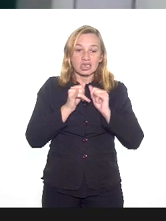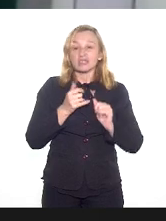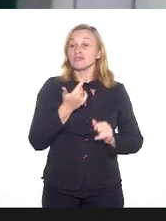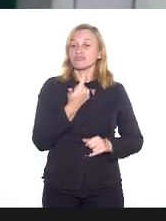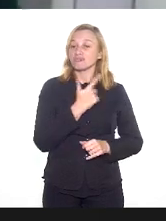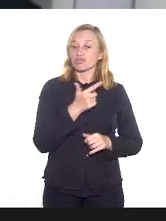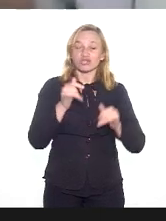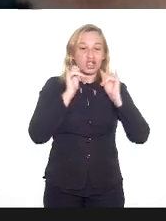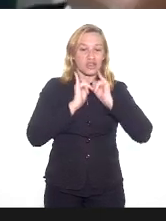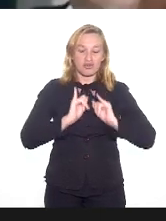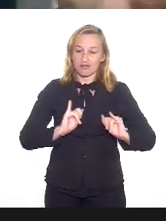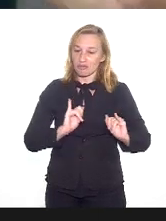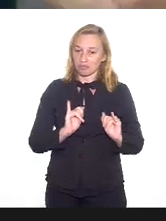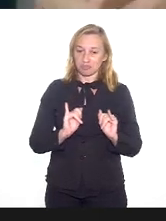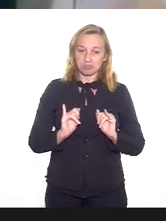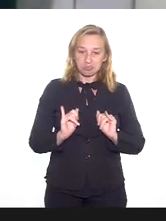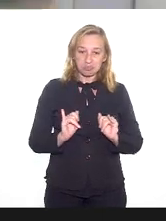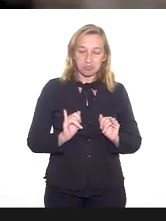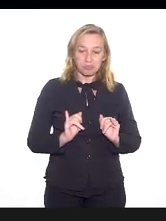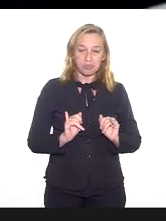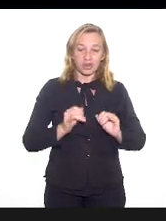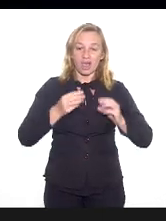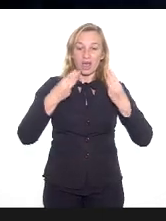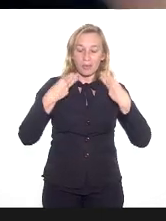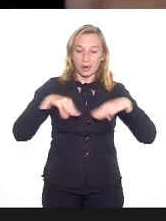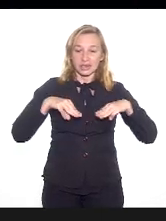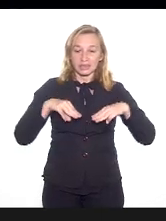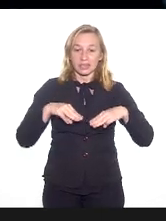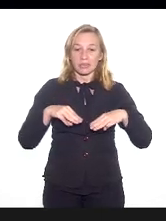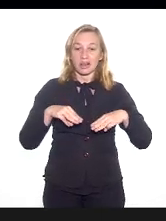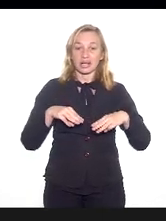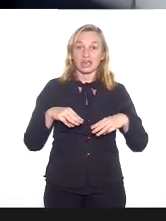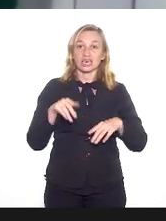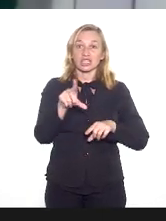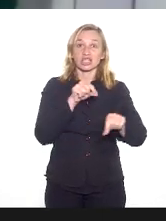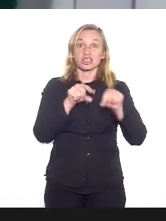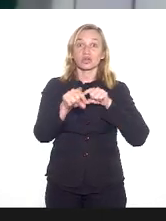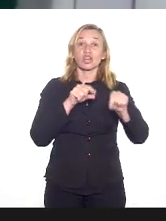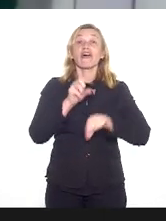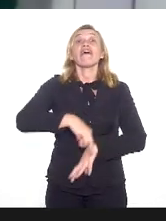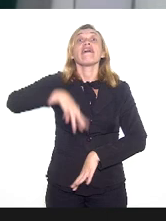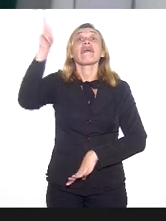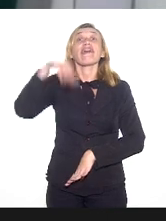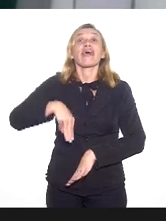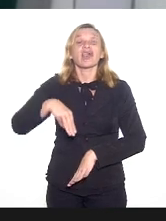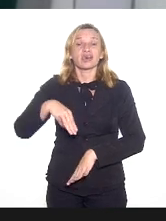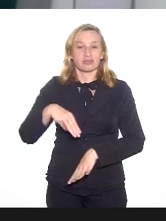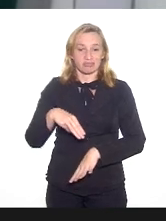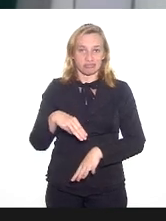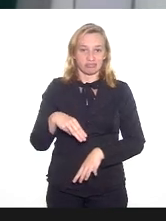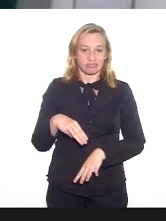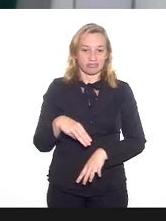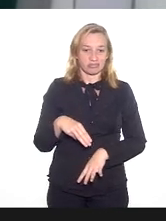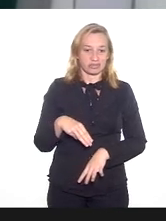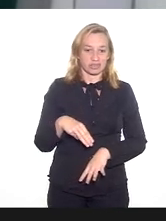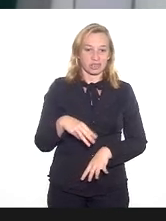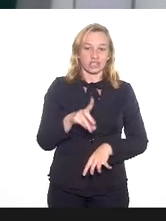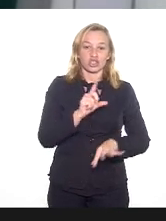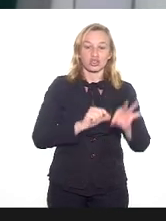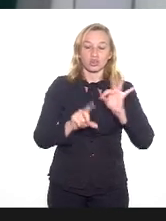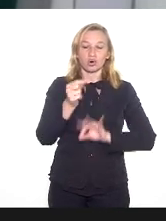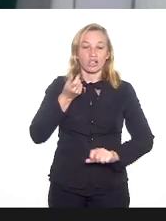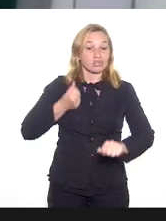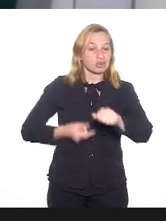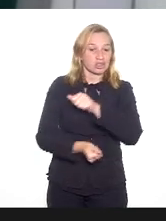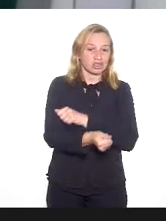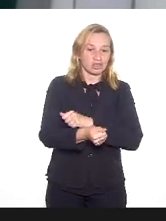informal, sob a capa de uma estratégia de marketing, para definir quem seriam os antecipadores de recursos